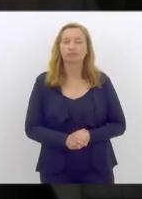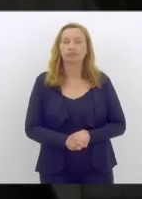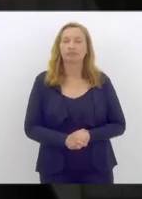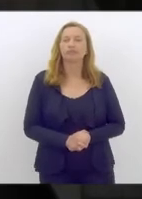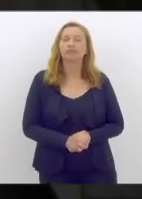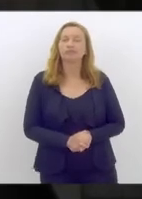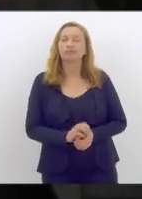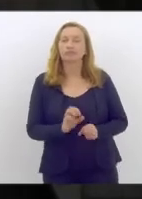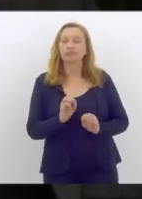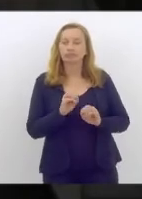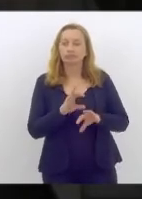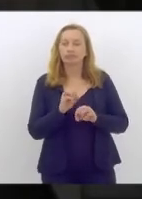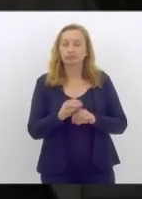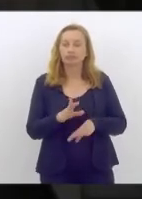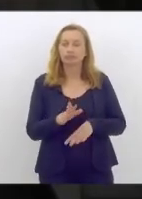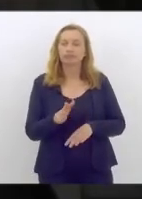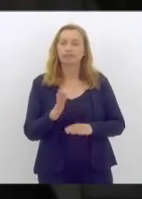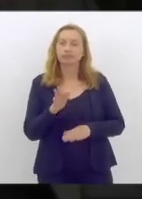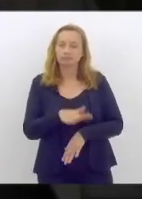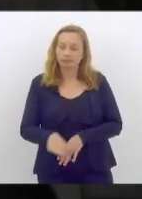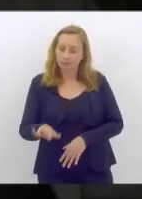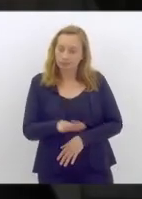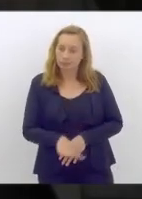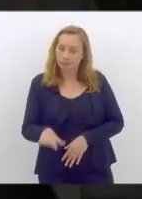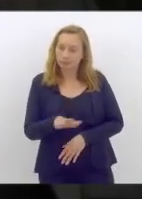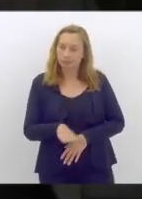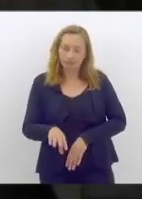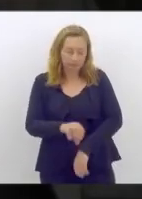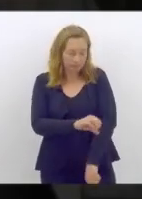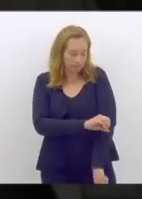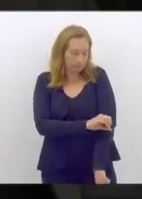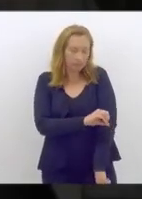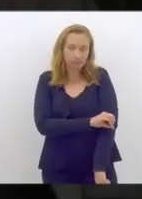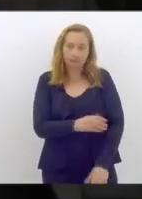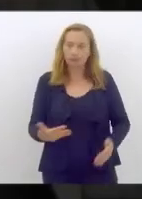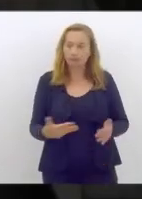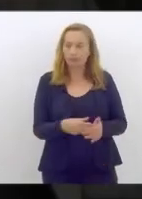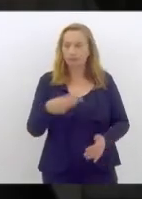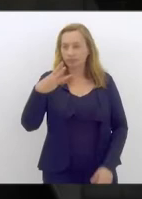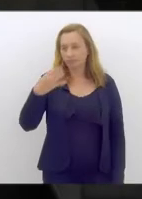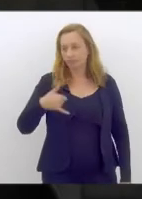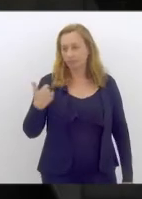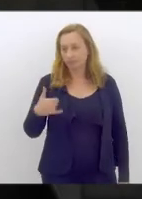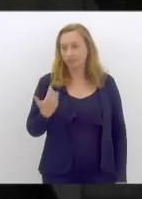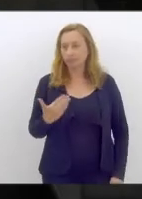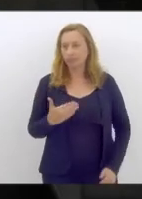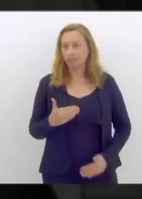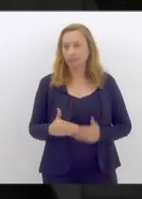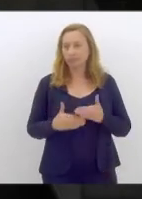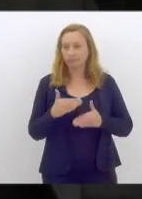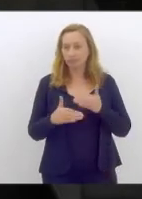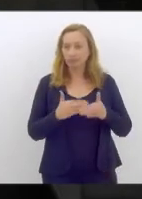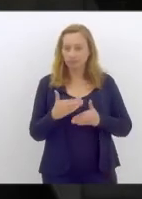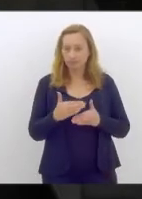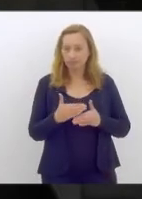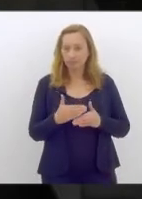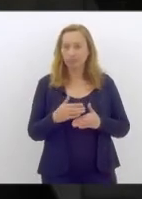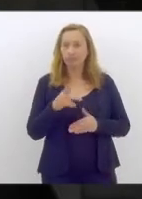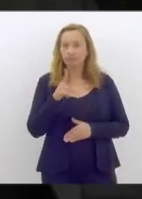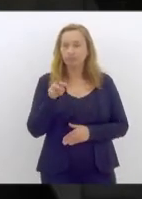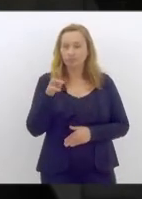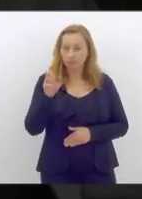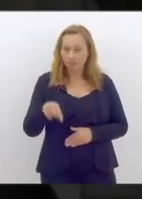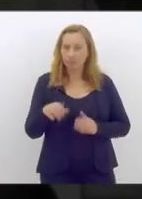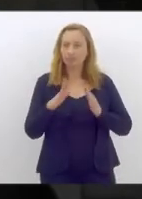escolaridade a escolarização das crianças da pequeníssima infância até três anos de idade avançamos o alcance do pré-escolar